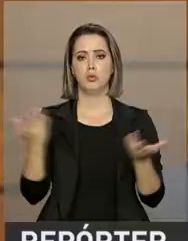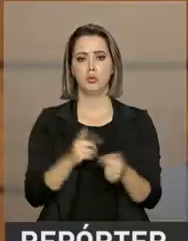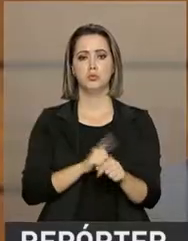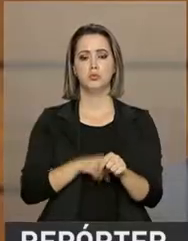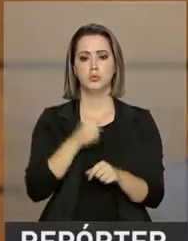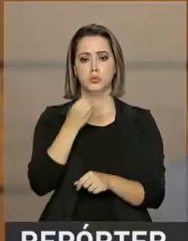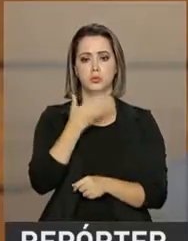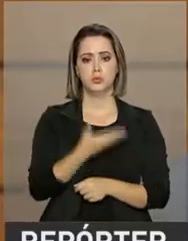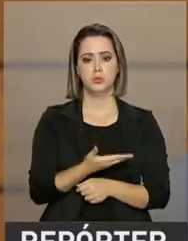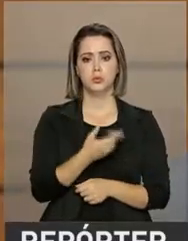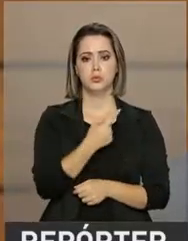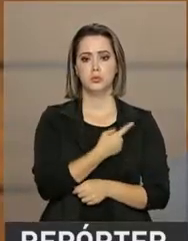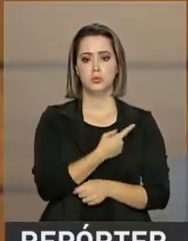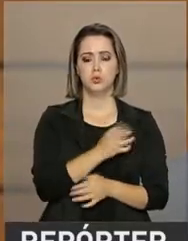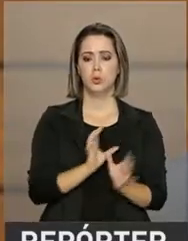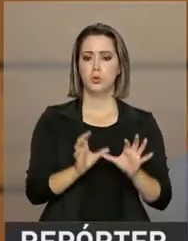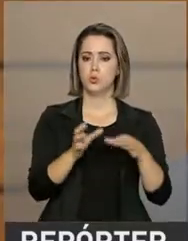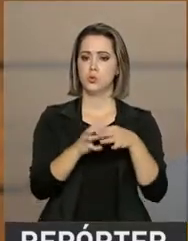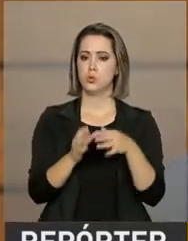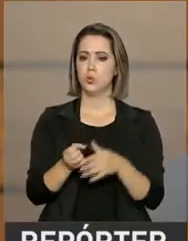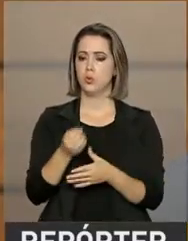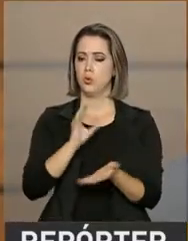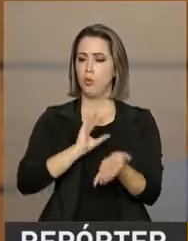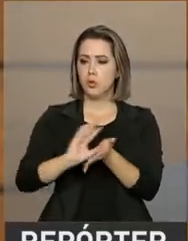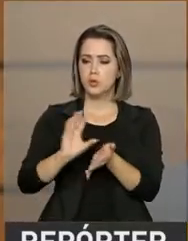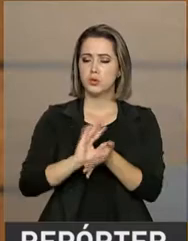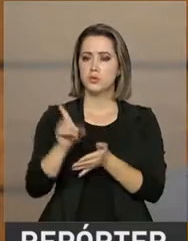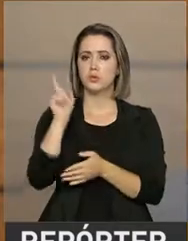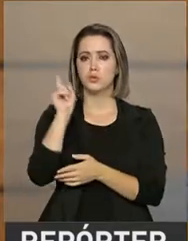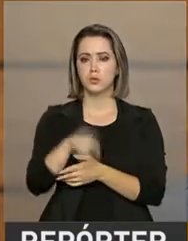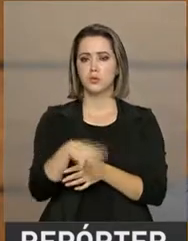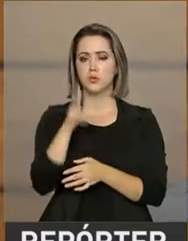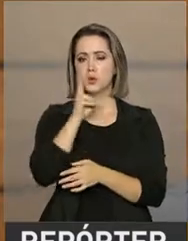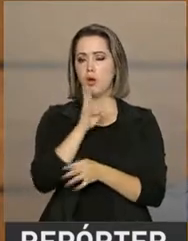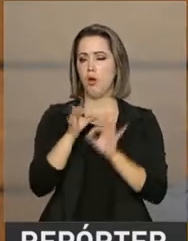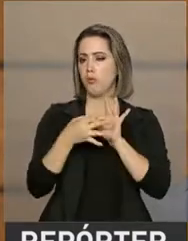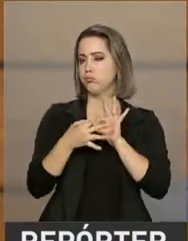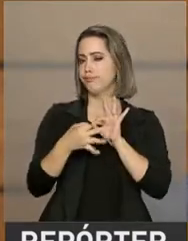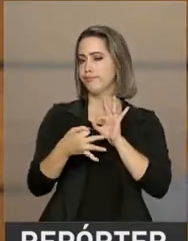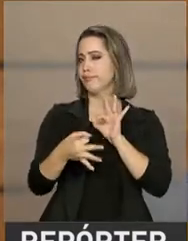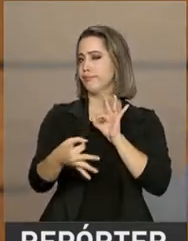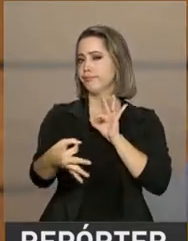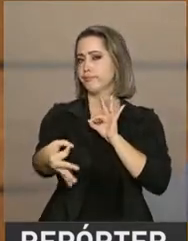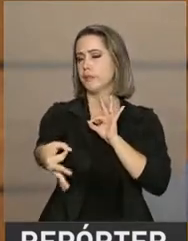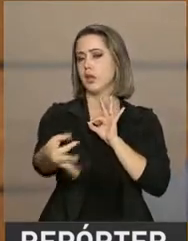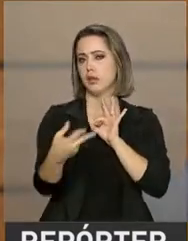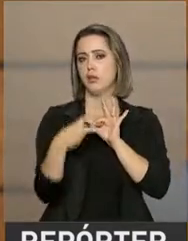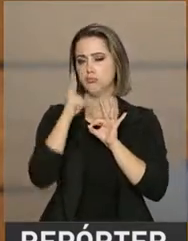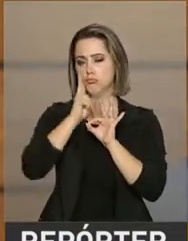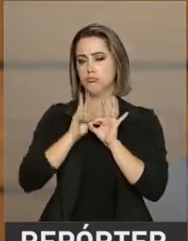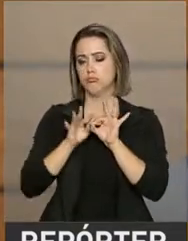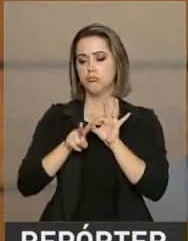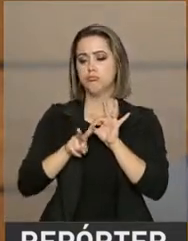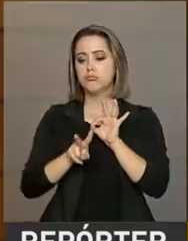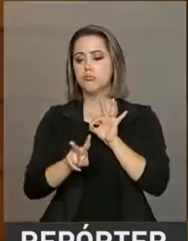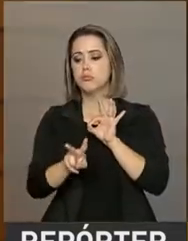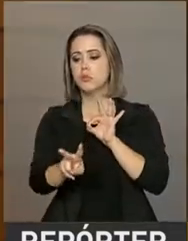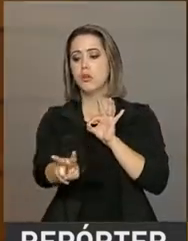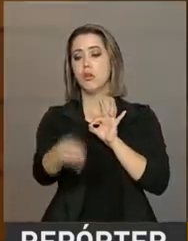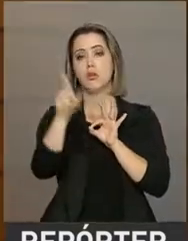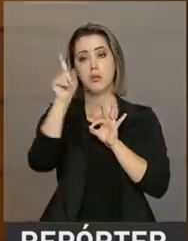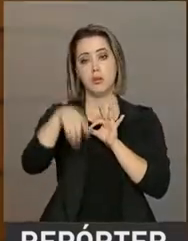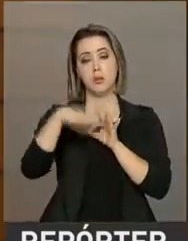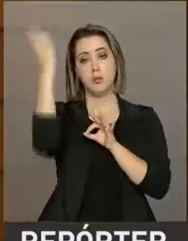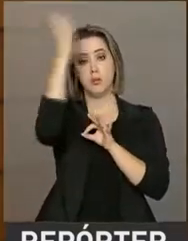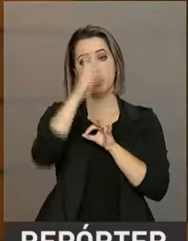grande investidor estratégico do brasil tem visão de longo prazo o brasil foi fundamental no mundo vai resultar